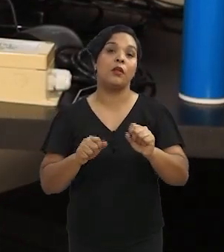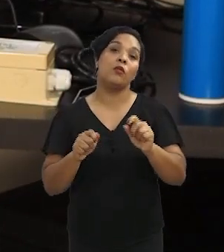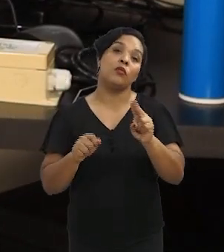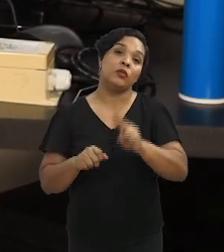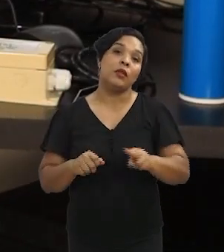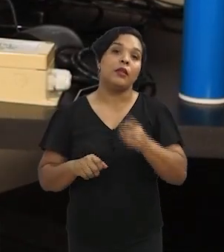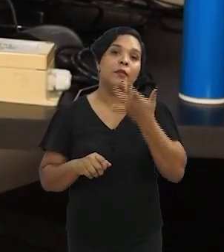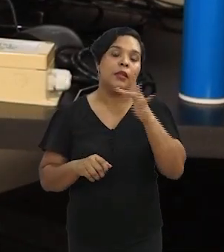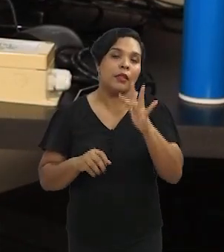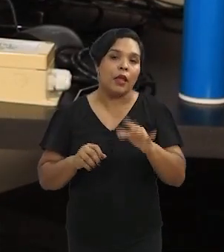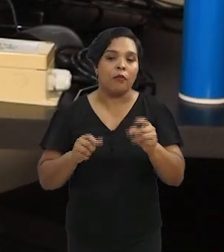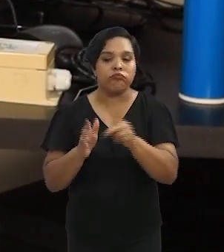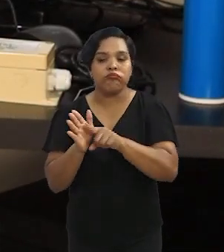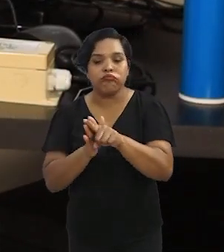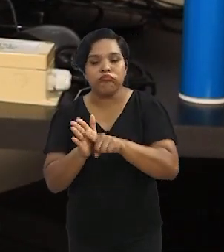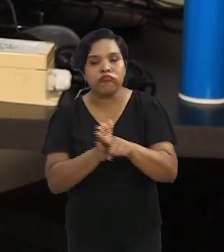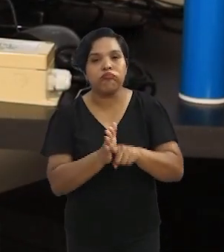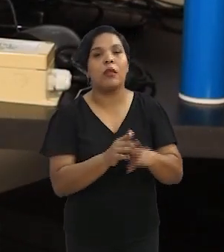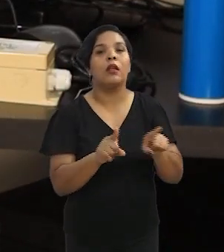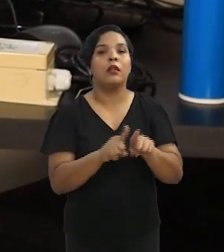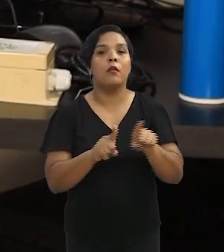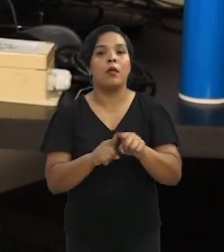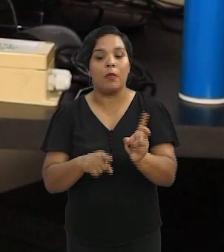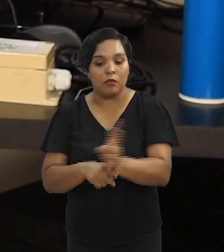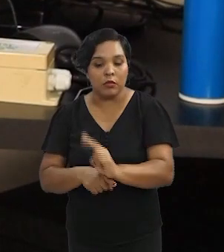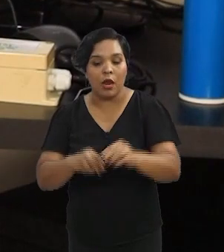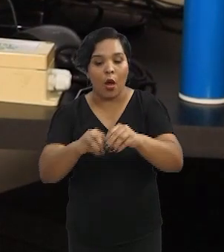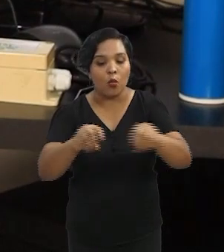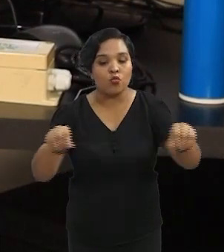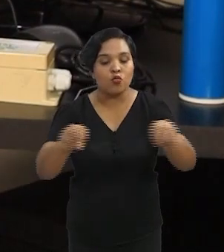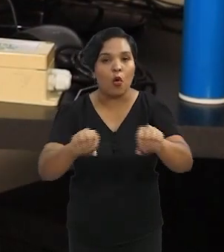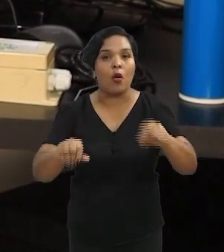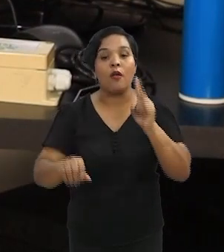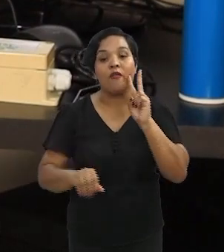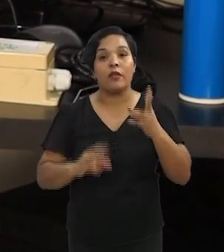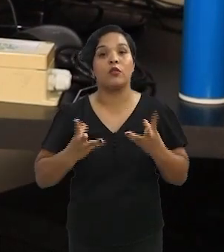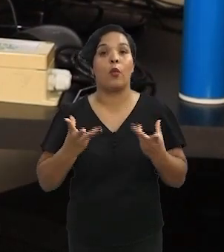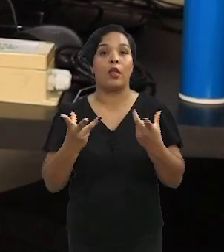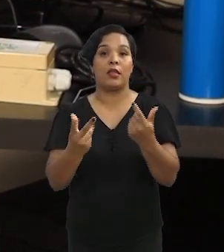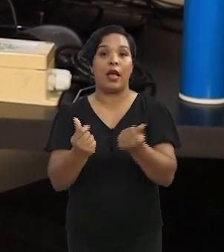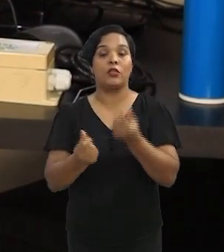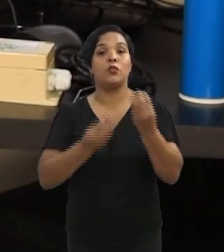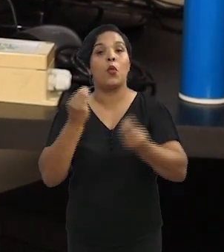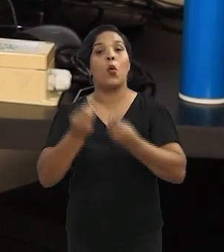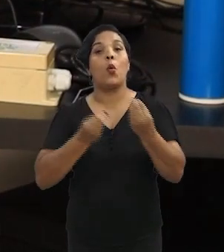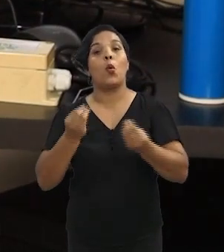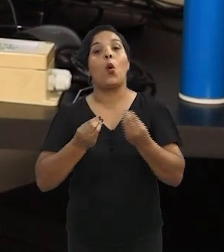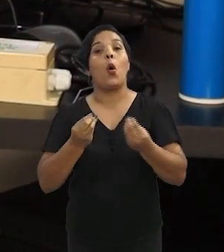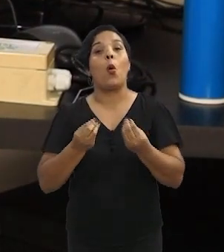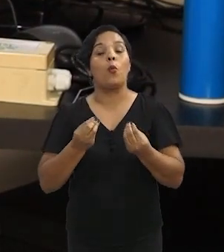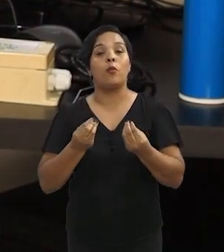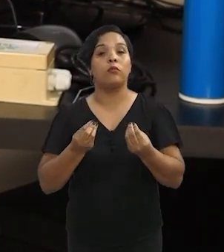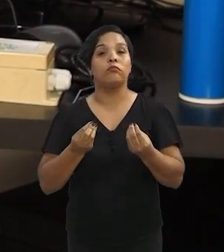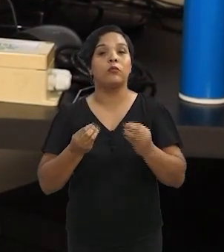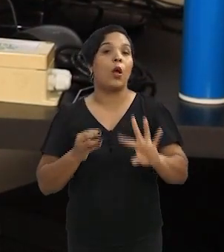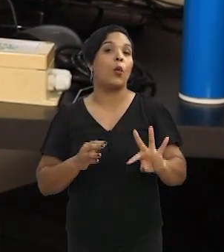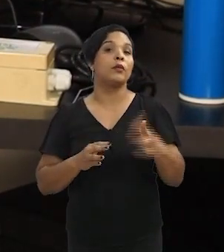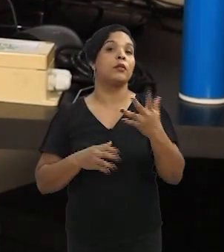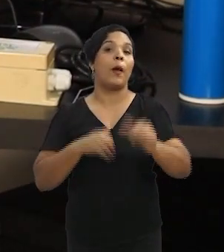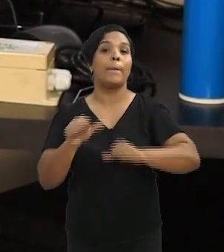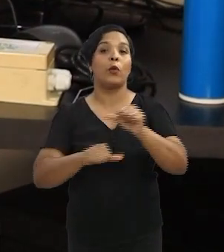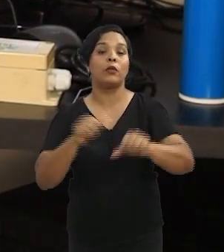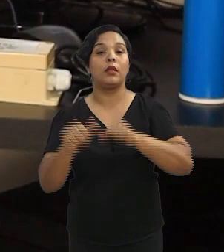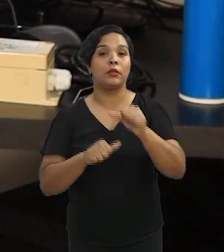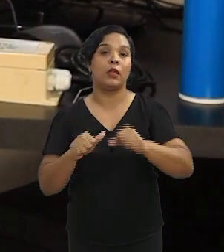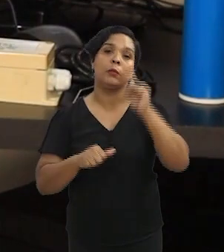como na mineração, de forma que a gente possa monitorar o solo, ver sua qualidade, né, a forma que ele está se comportando e